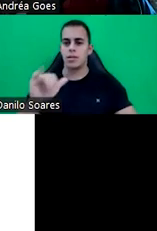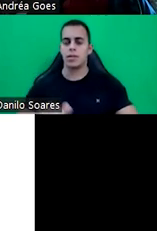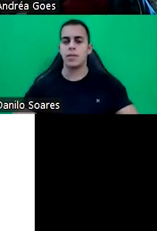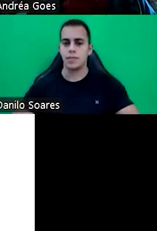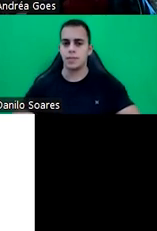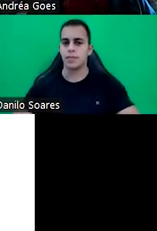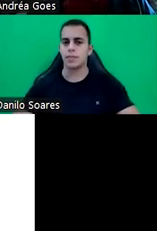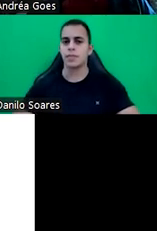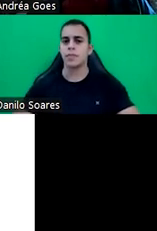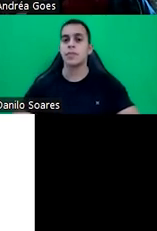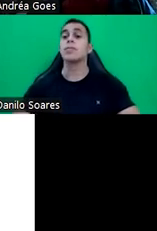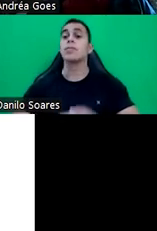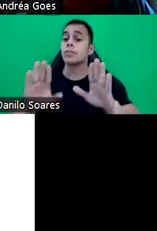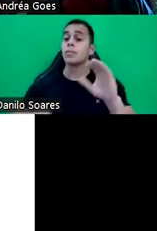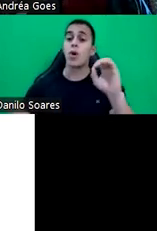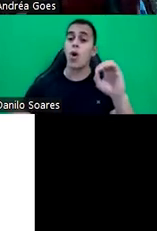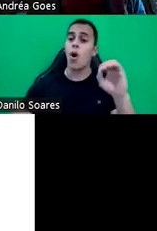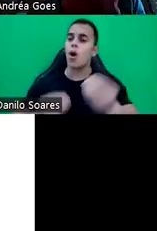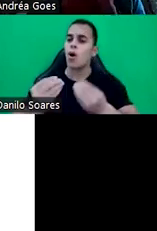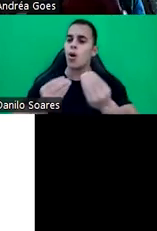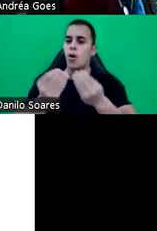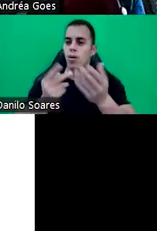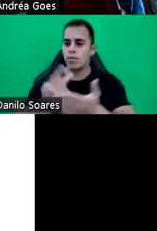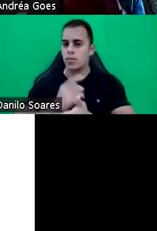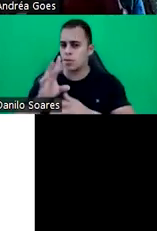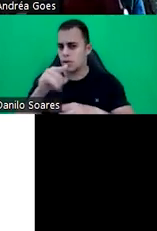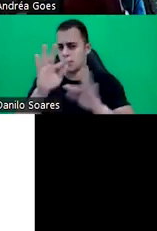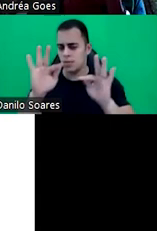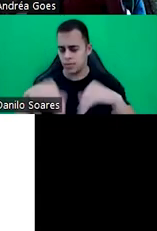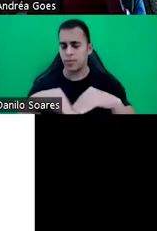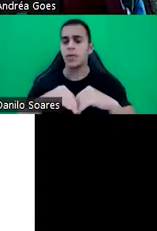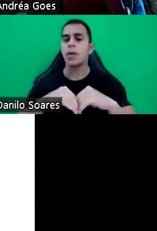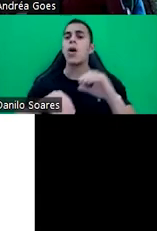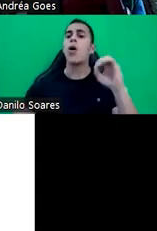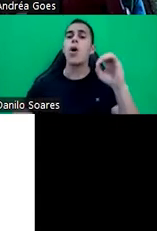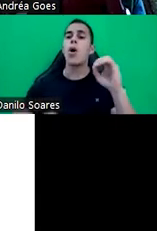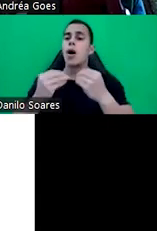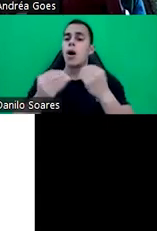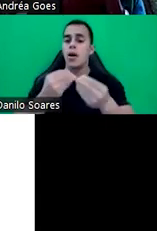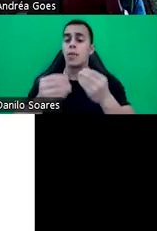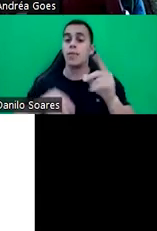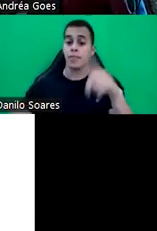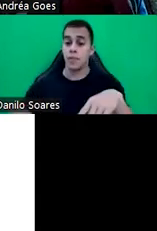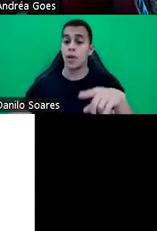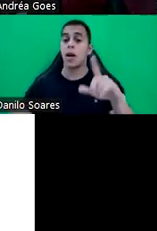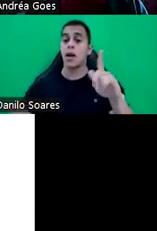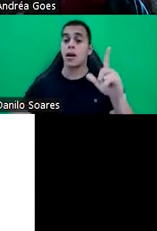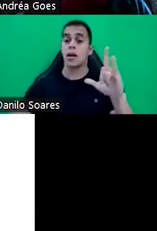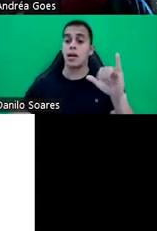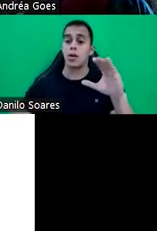Tá? E o O, como é que acontece o O? Só para eu fechar aqui, como é que acontece o O? É uma glicosiltransferase,